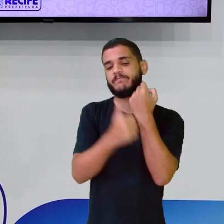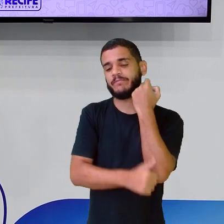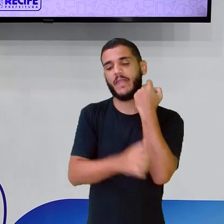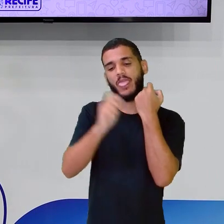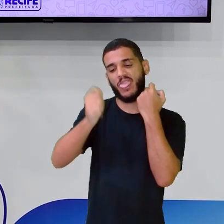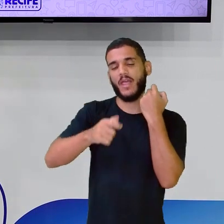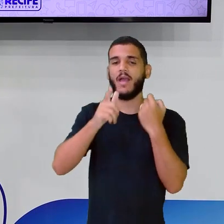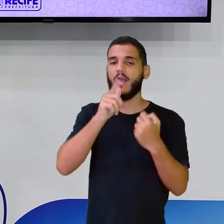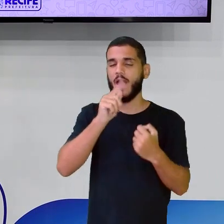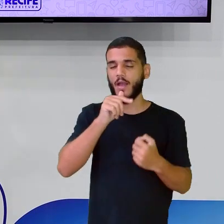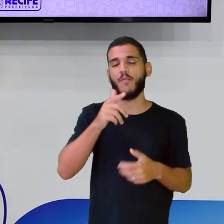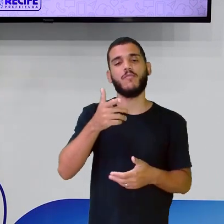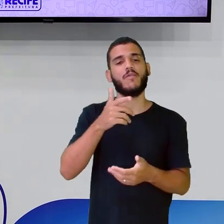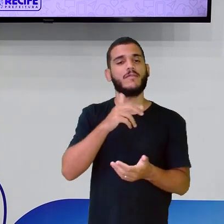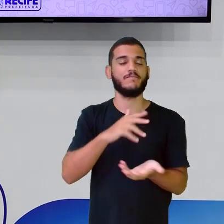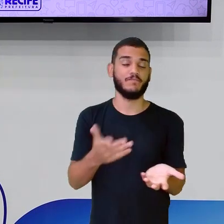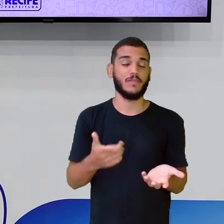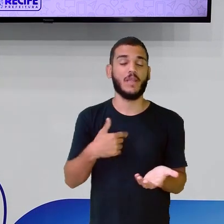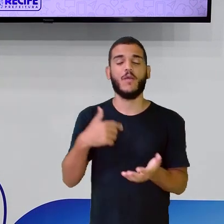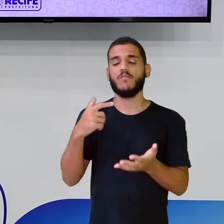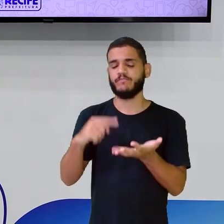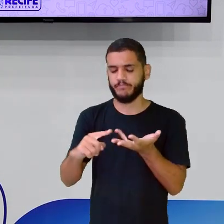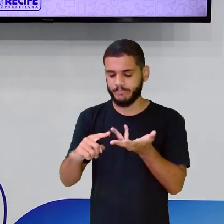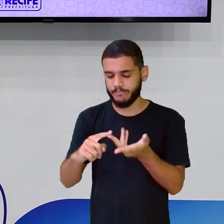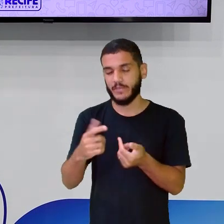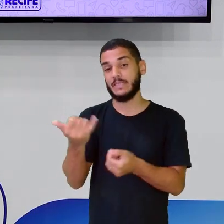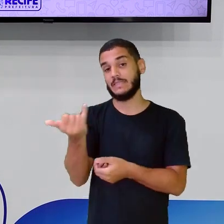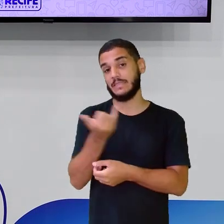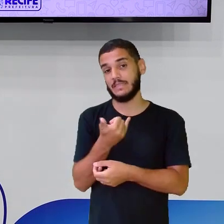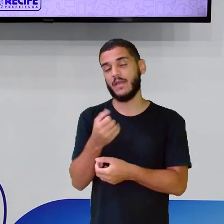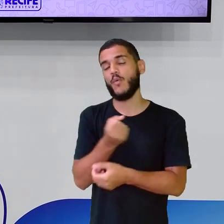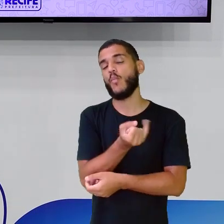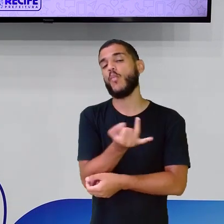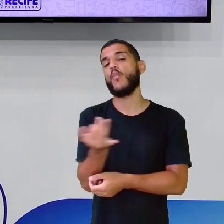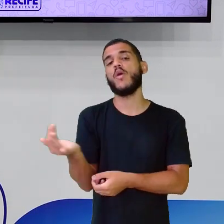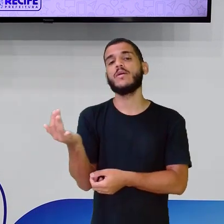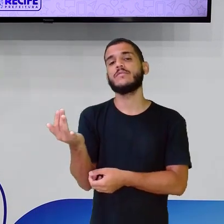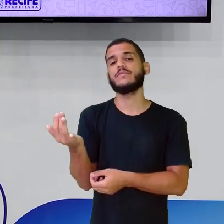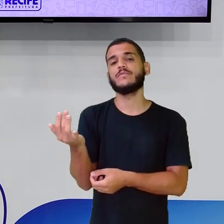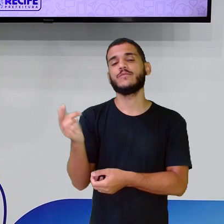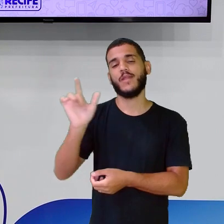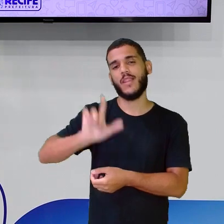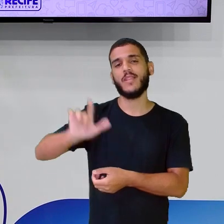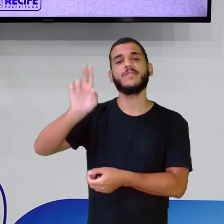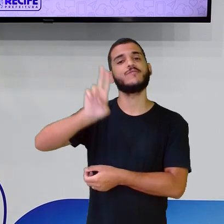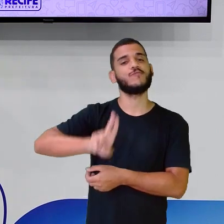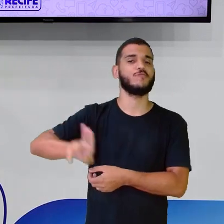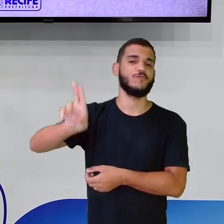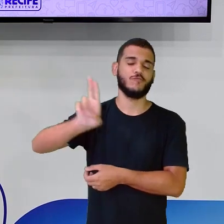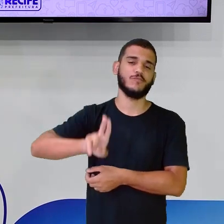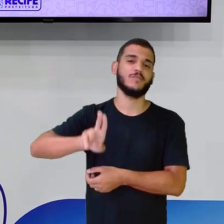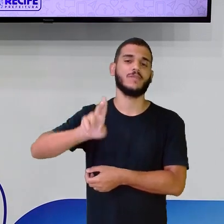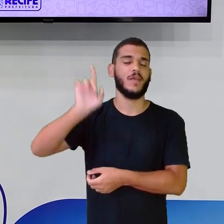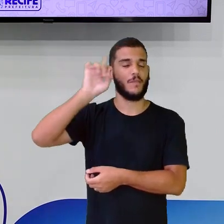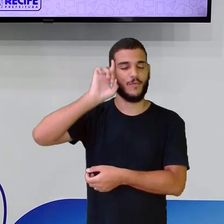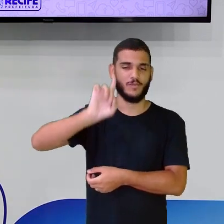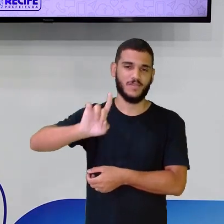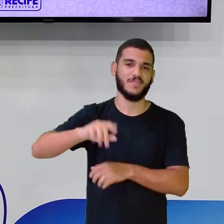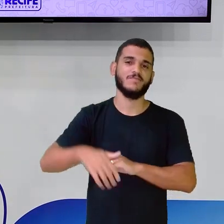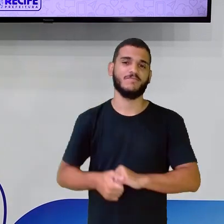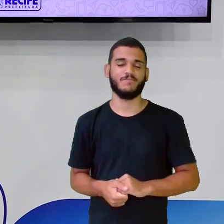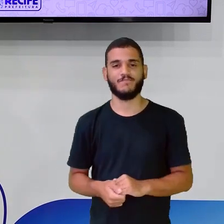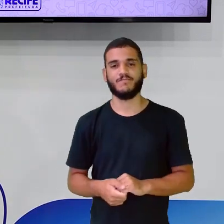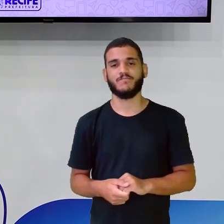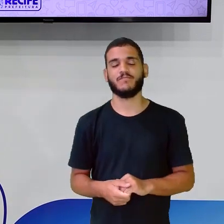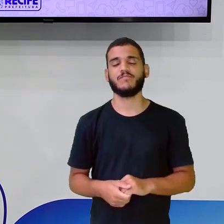algumas vezes. Vai contar e vai me dizer quantos litros de água você consome por dia.